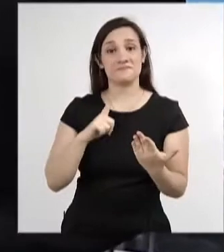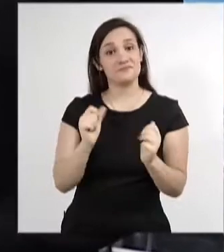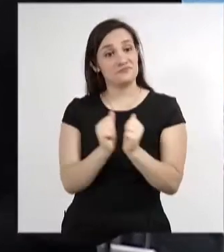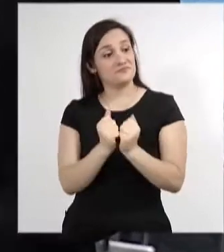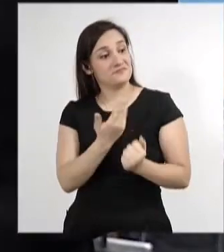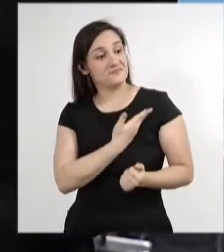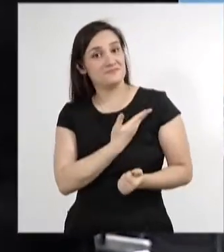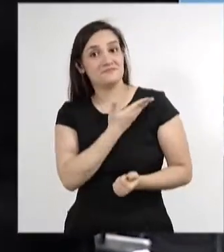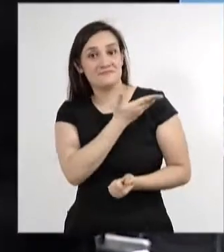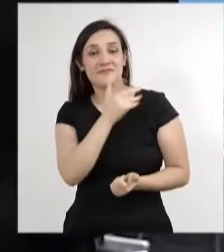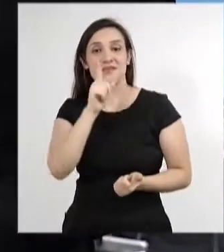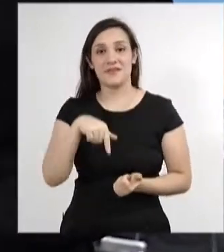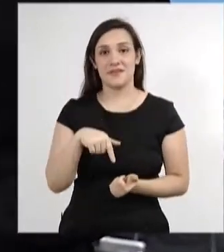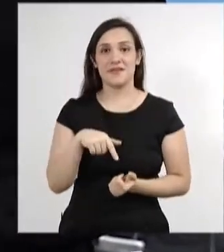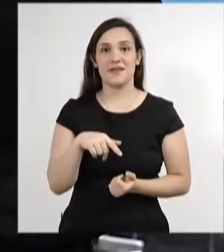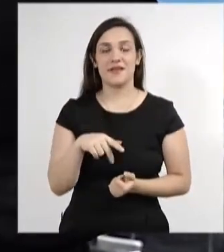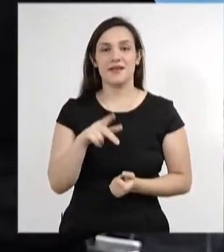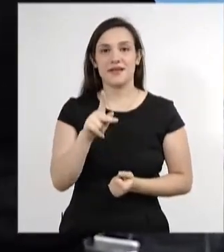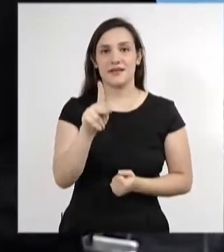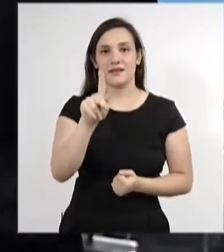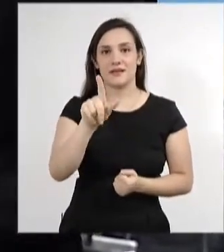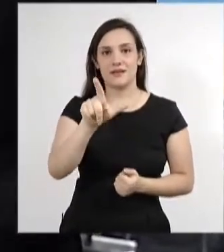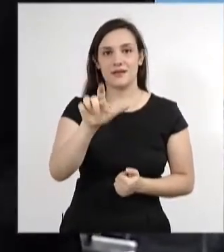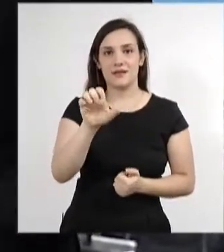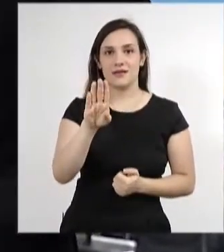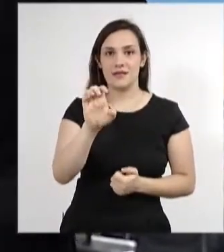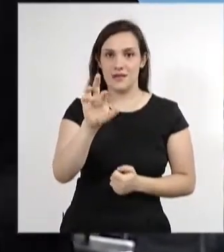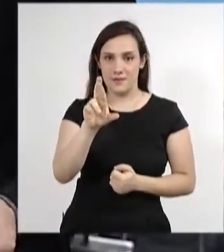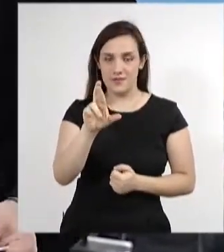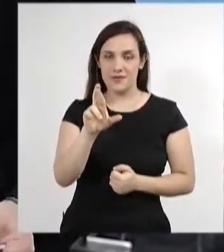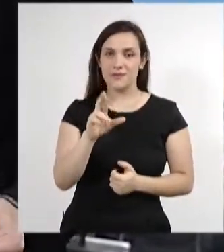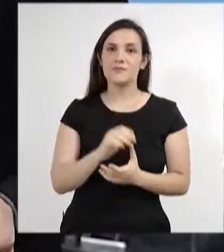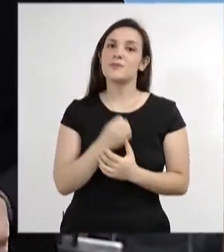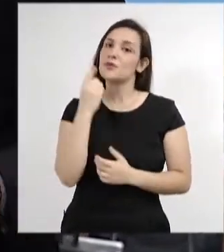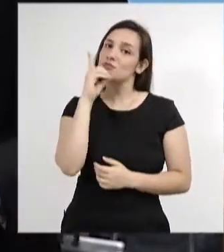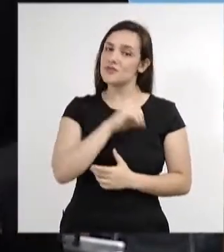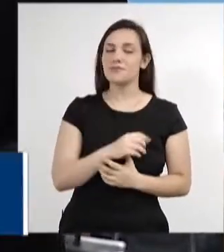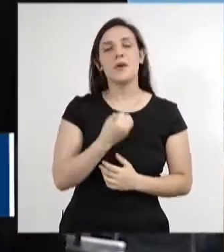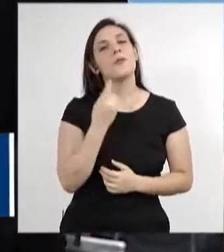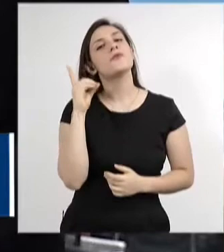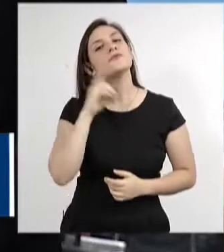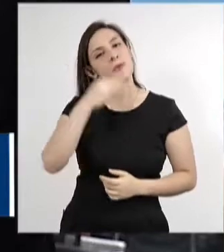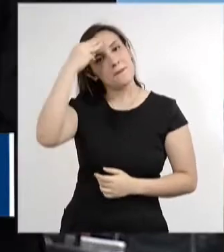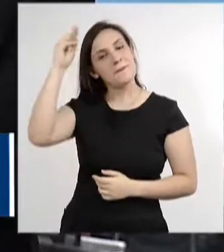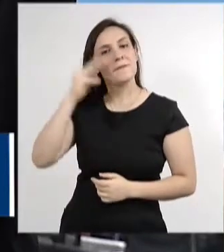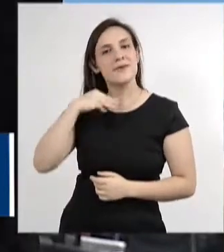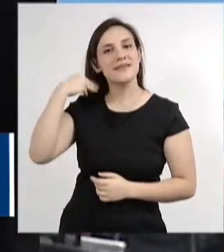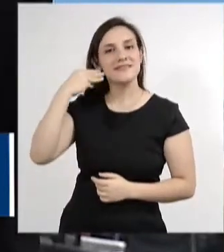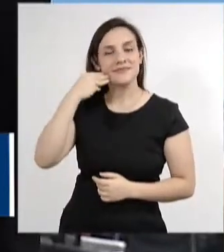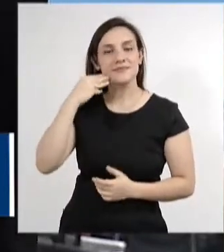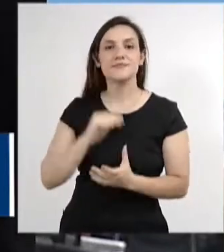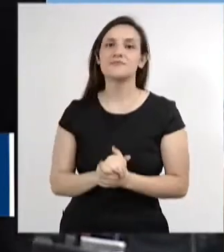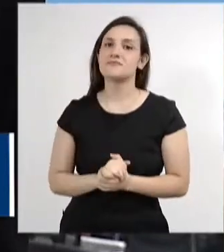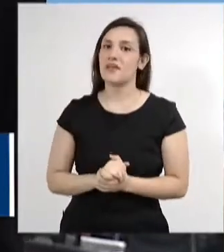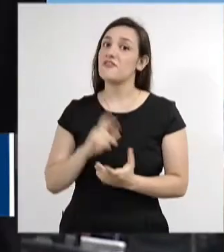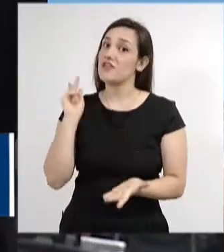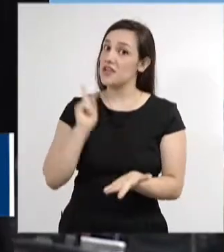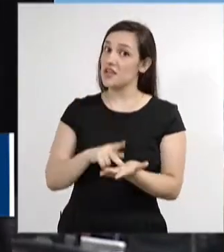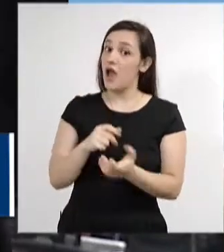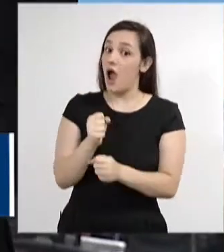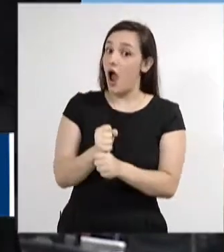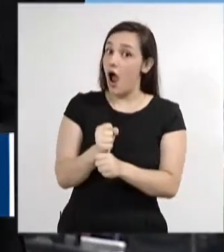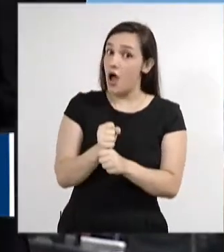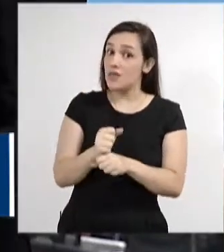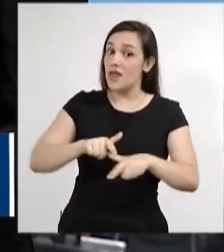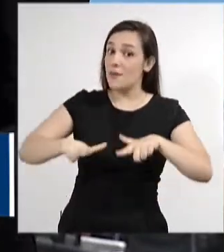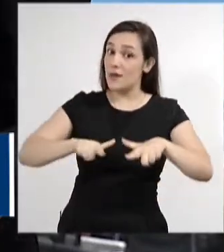meu colega Kleber Claios. Bom dia, Kleber. Bom dia, Maritê. Bom dia a todos. Realmente, o ano legislativo oficialmente começou ontem, né, com uma cerimônia.